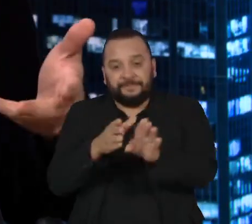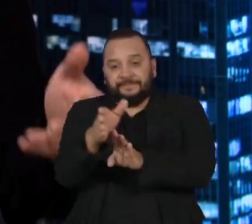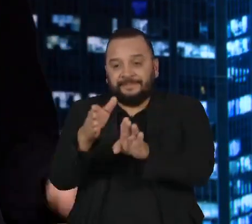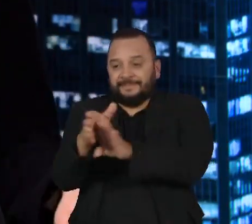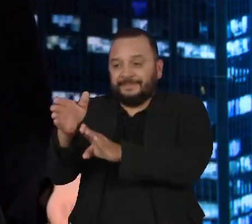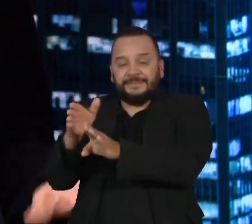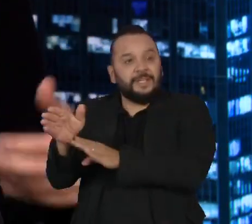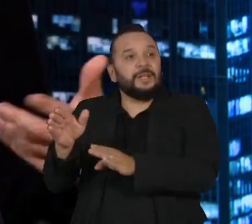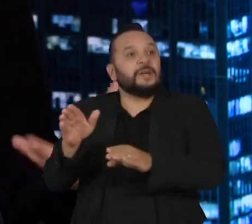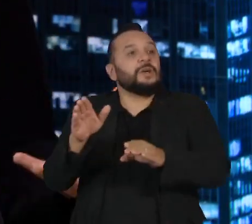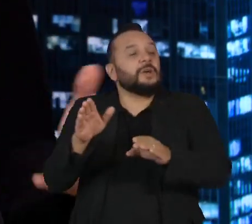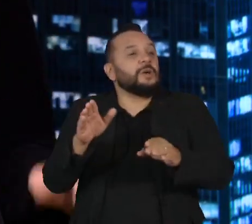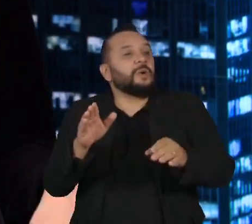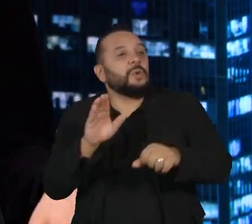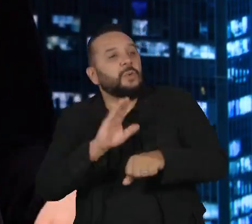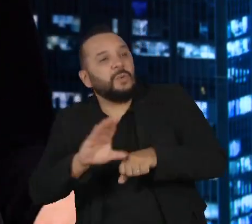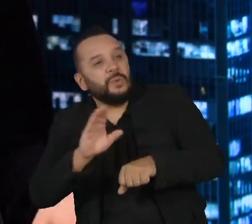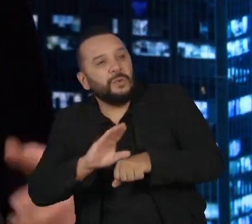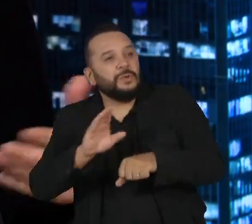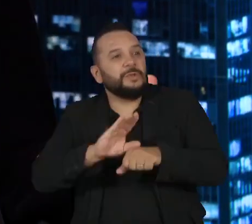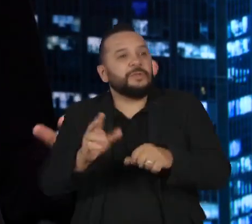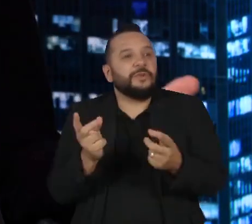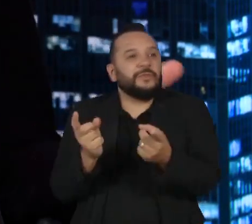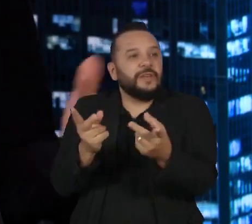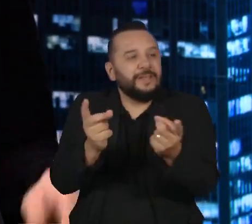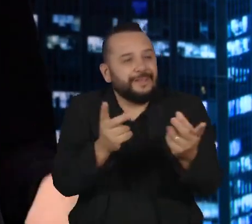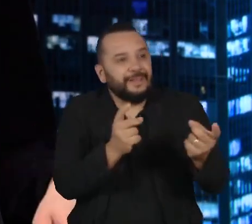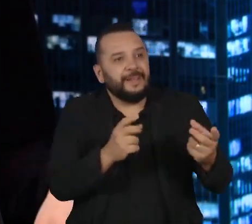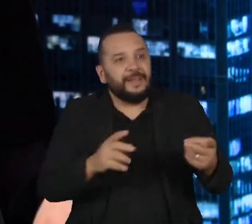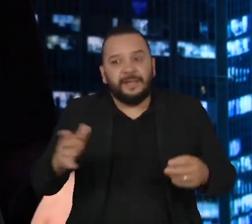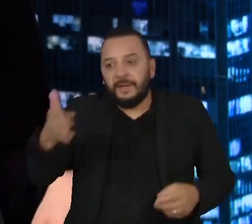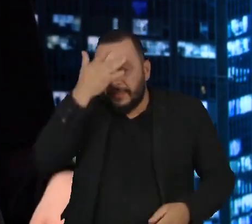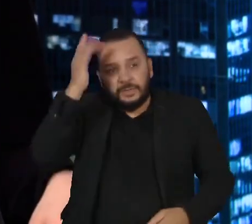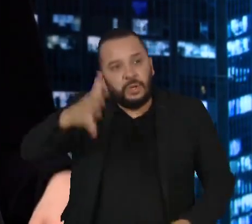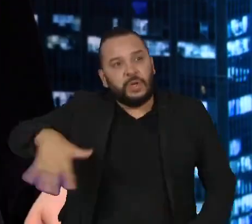absurdos, que não ensinam outra coisa, a não ser o que muitos têm chamado de charlatanismo, né?